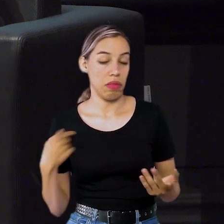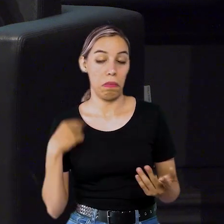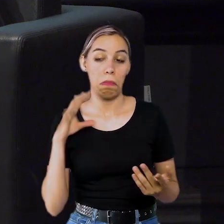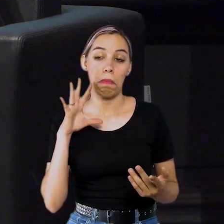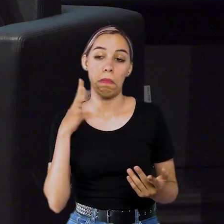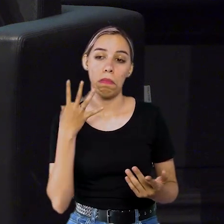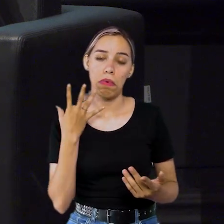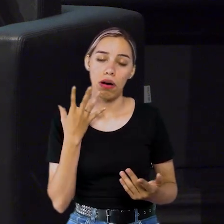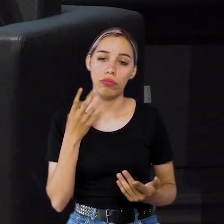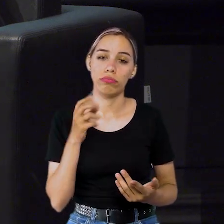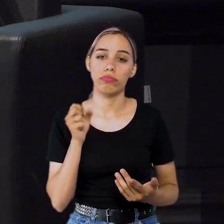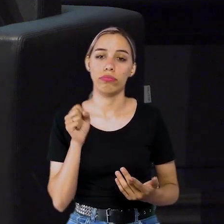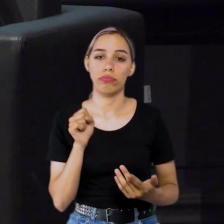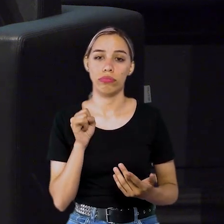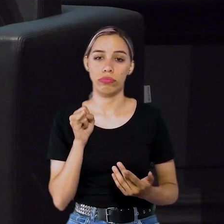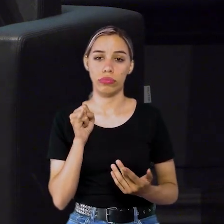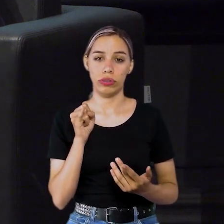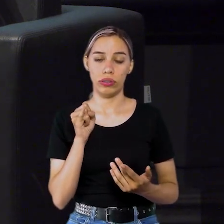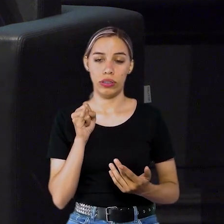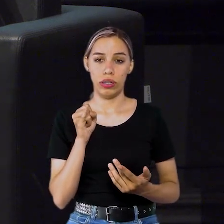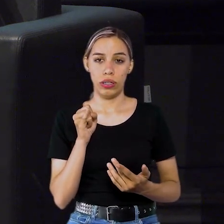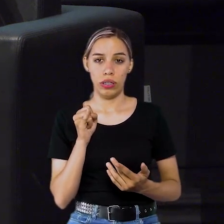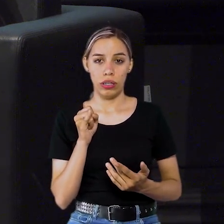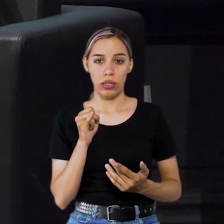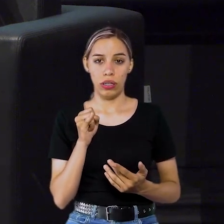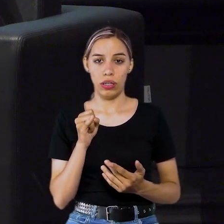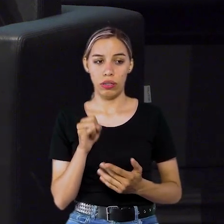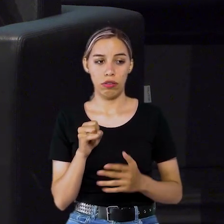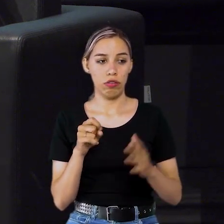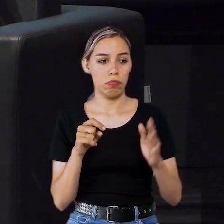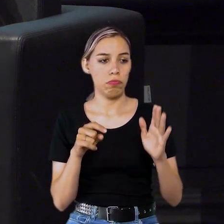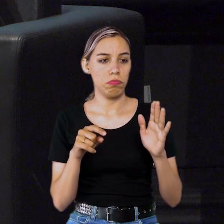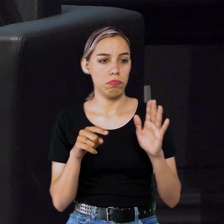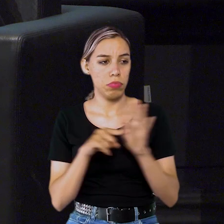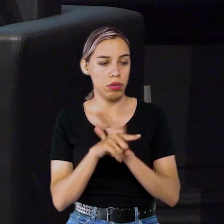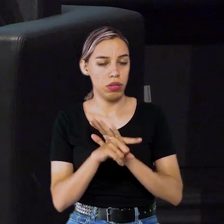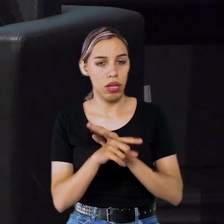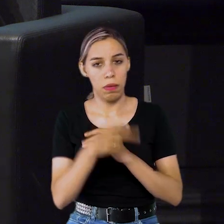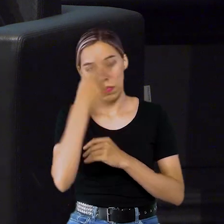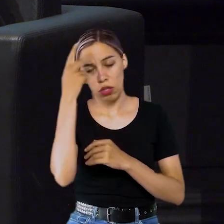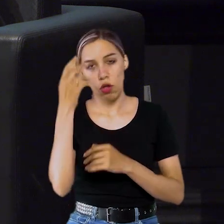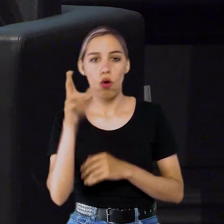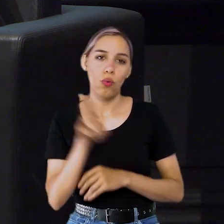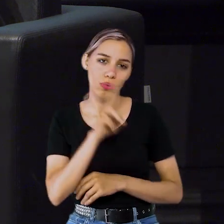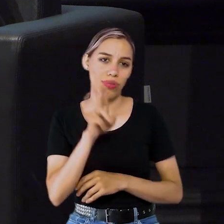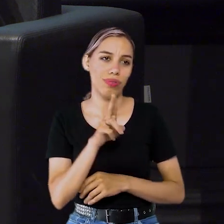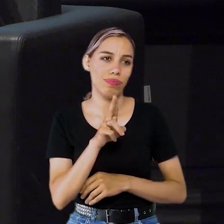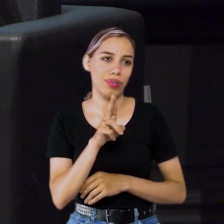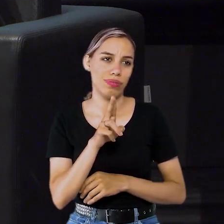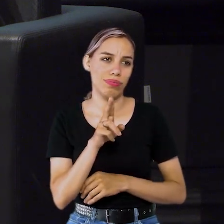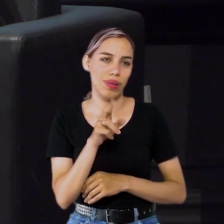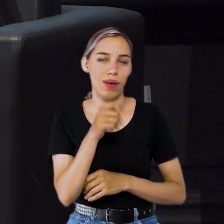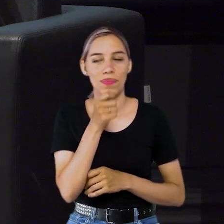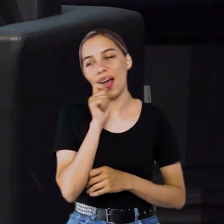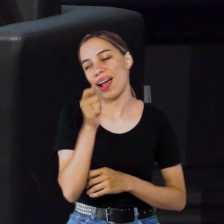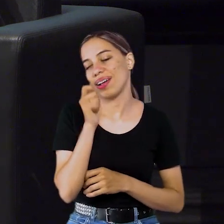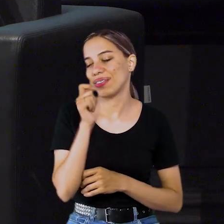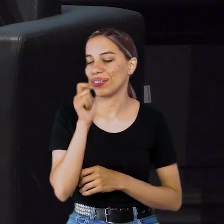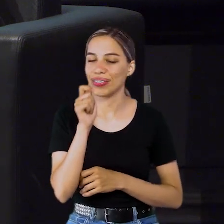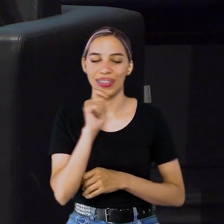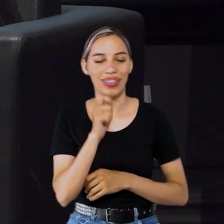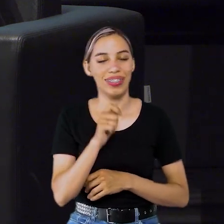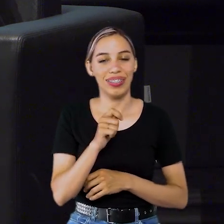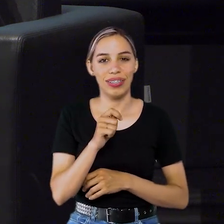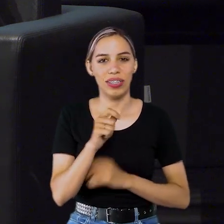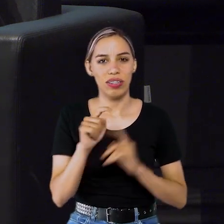acho que nessa questão da ayahuasca você pergunta porque muitas vezes tem essa coisa mais recreativa mesmo, né? Porque a pessoa toma para se drogar, né?